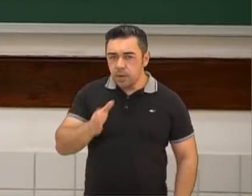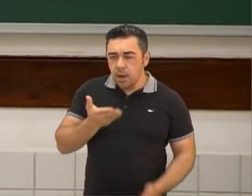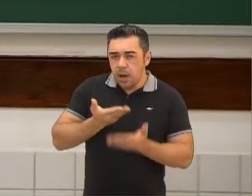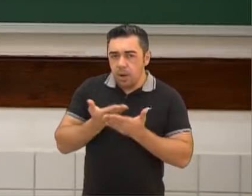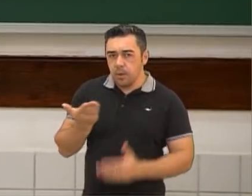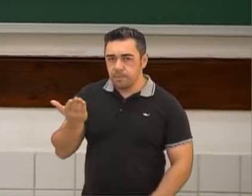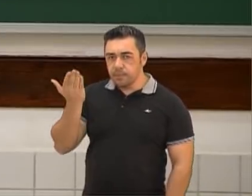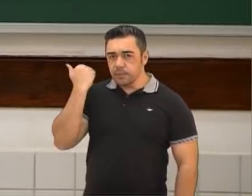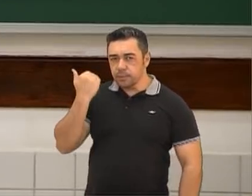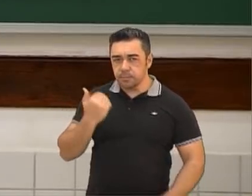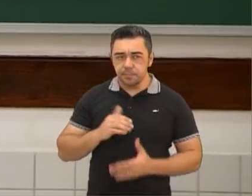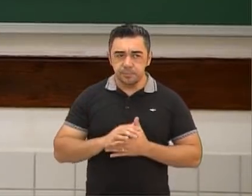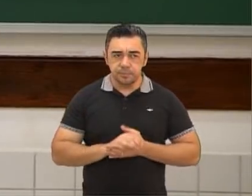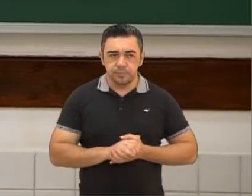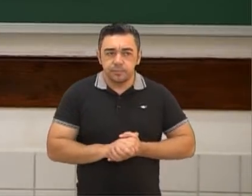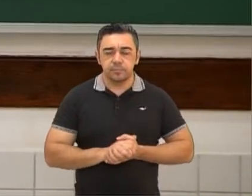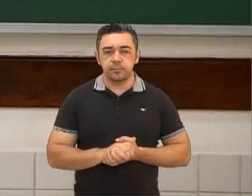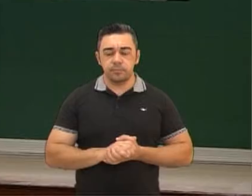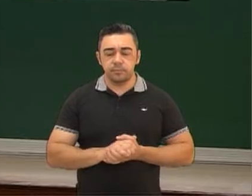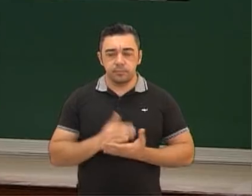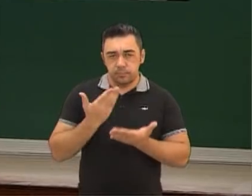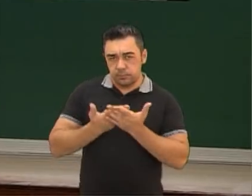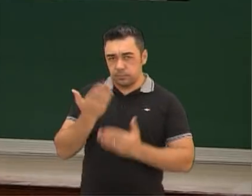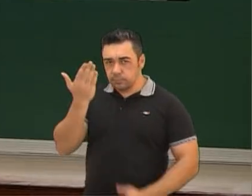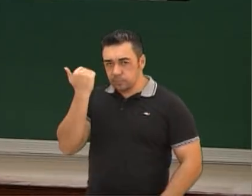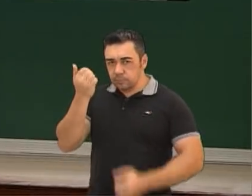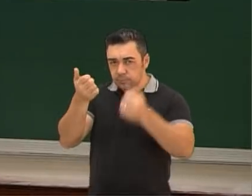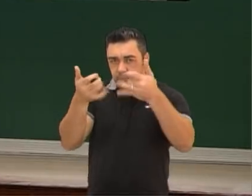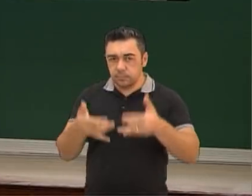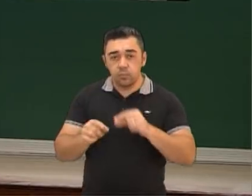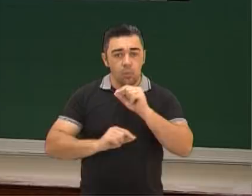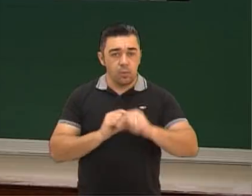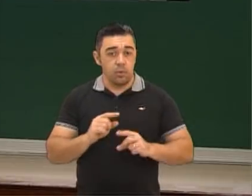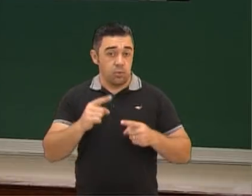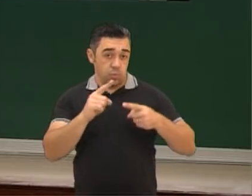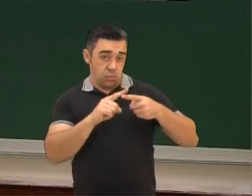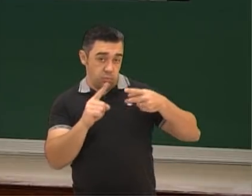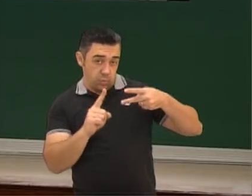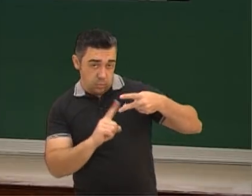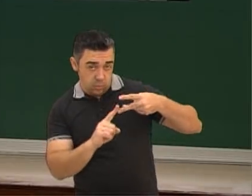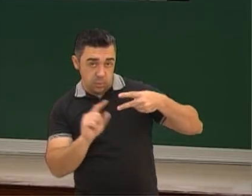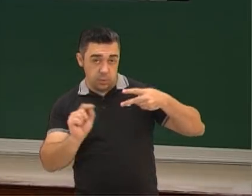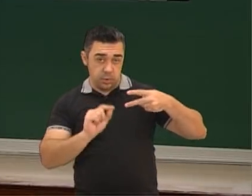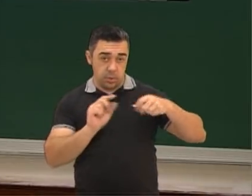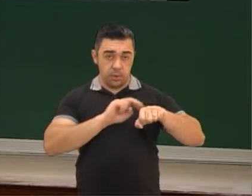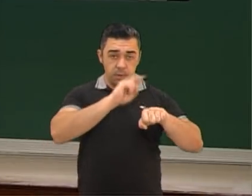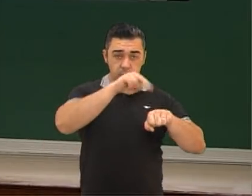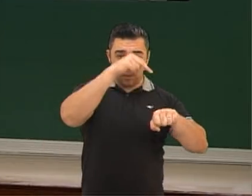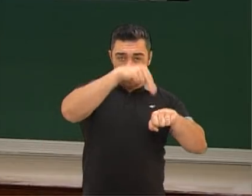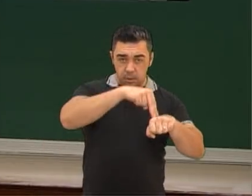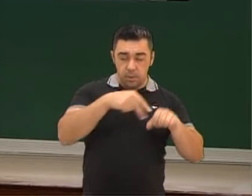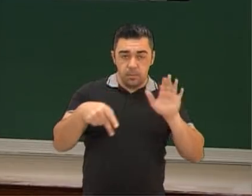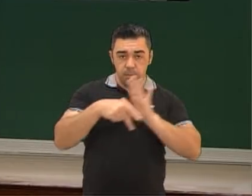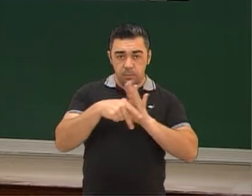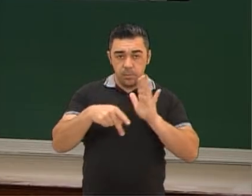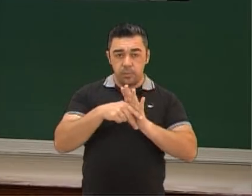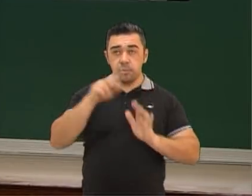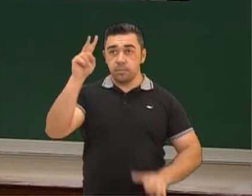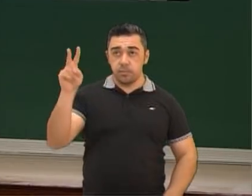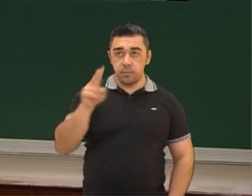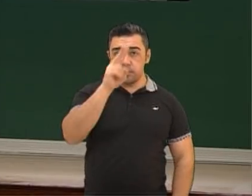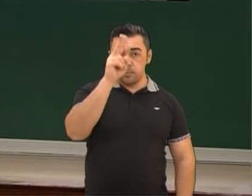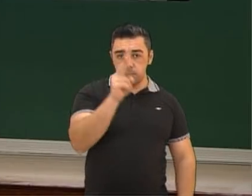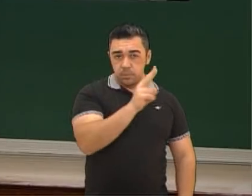aula passada? Na aula passada, nós vimos dois tipos de acrobacias aéreas,